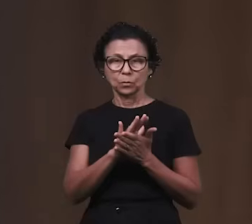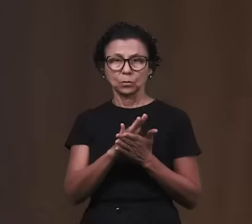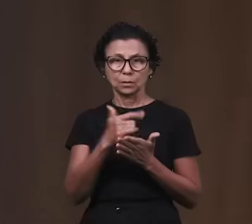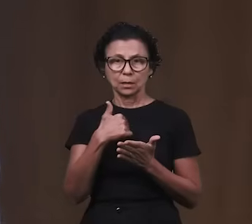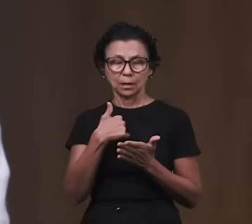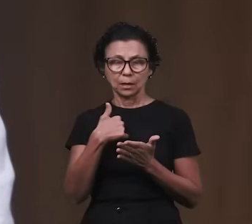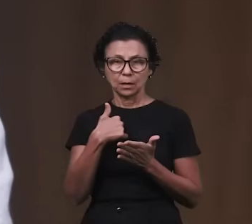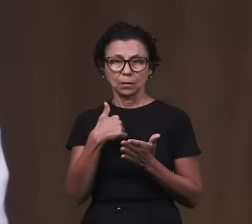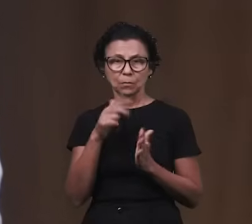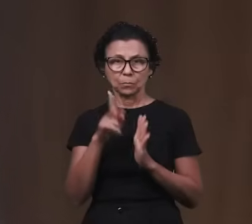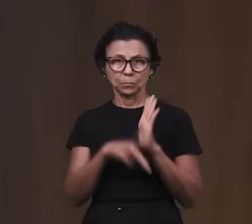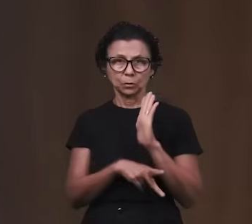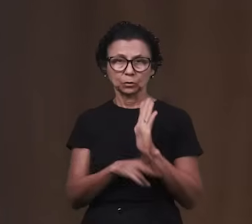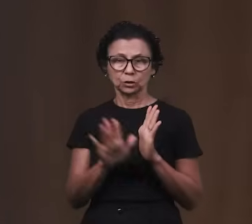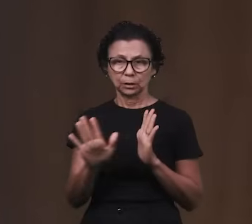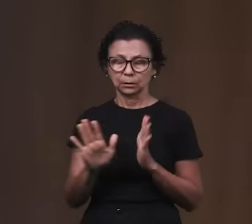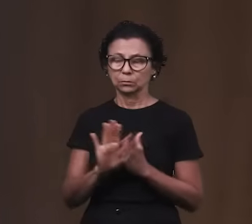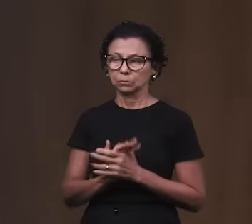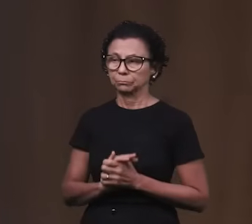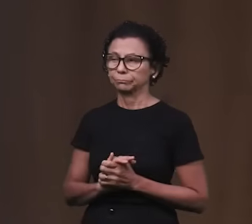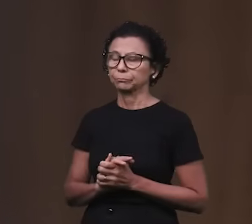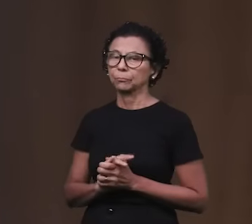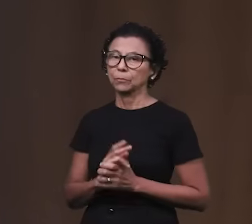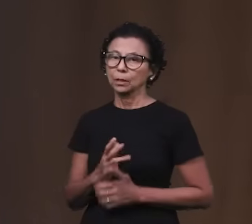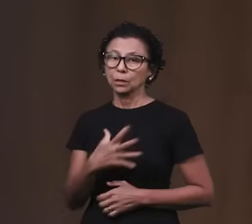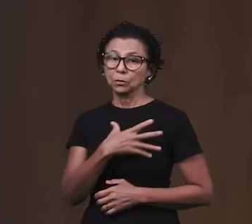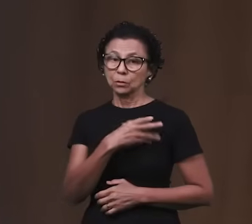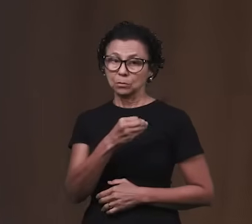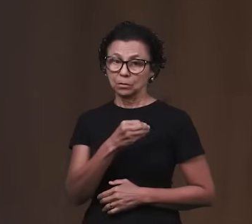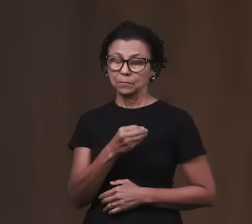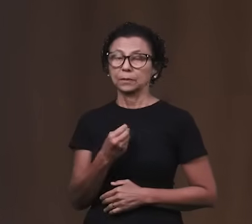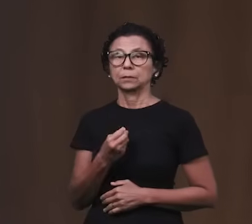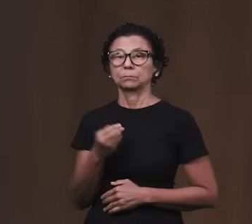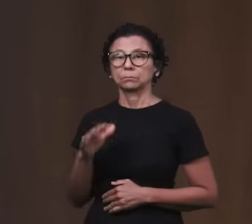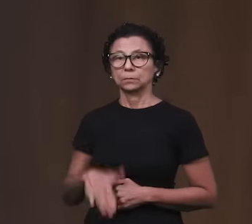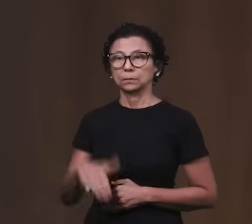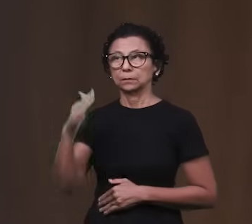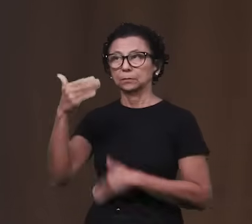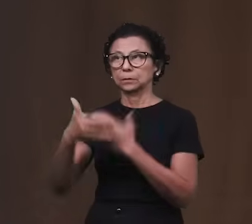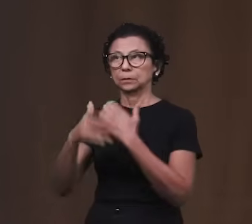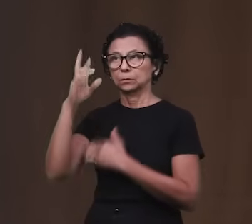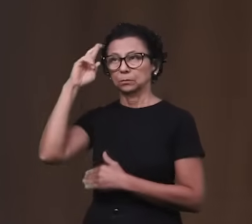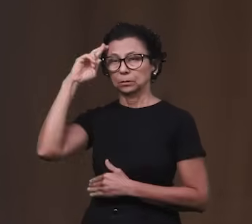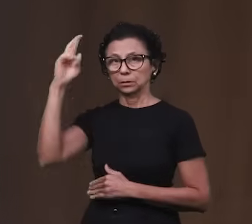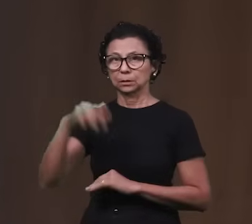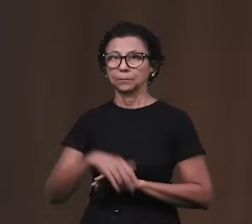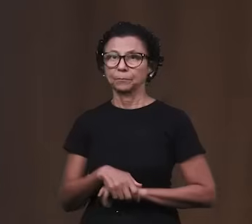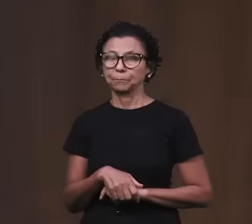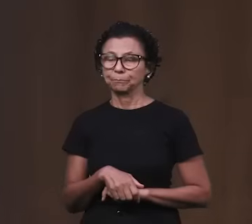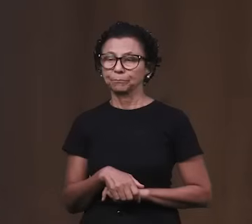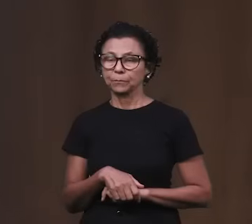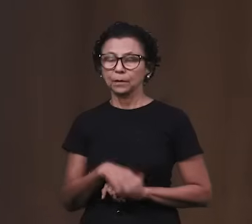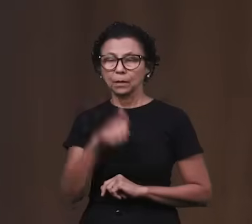projeto é criar os nossos filhos perante o Senhor. Nós dois falamos a mesma